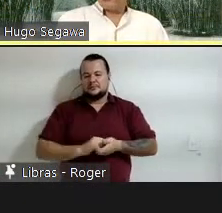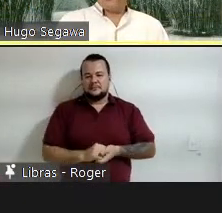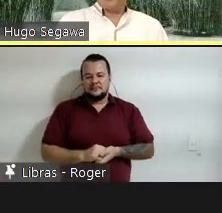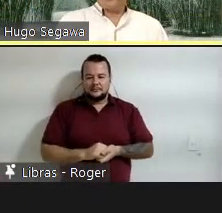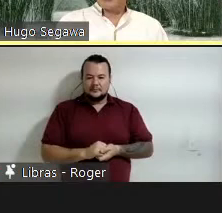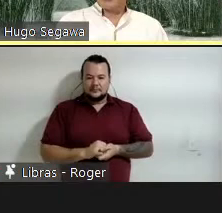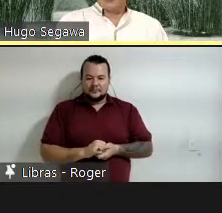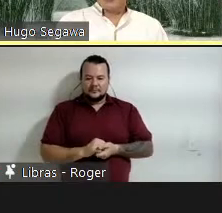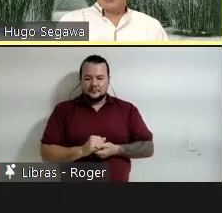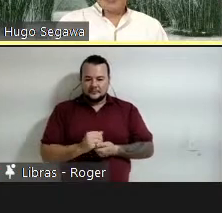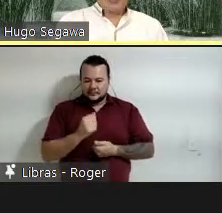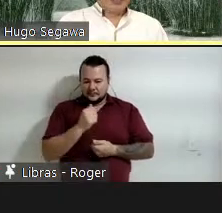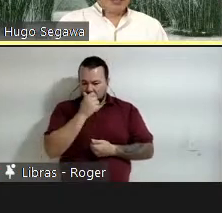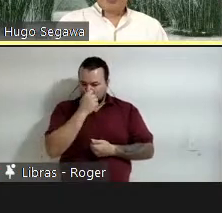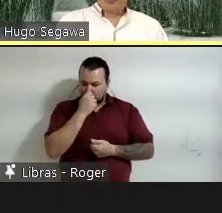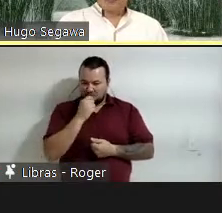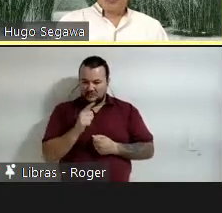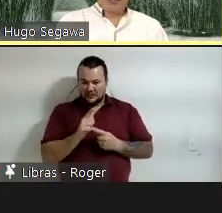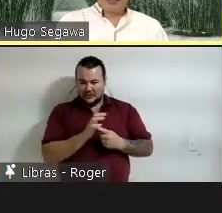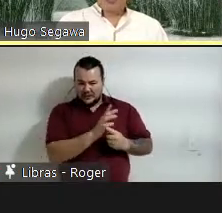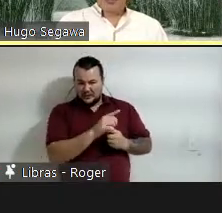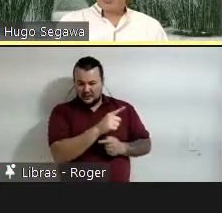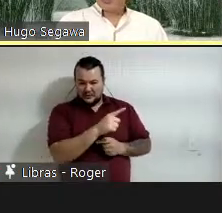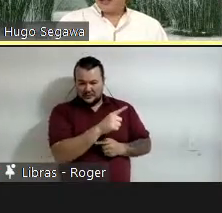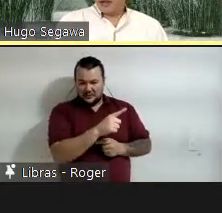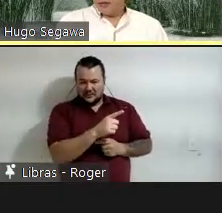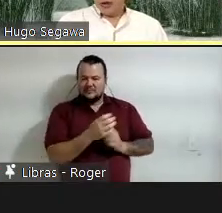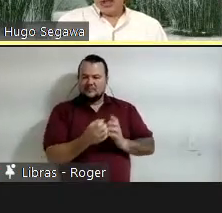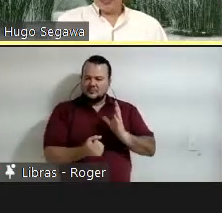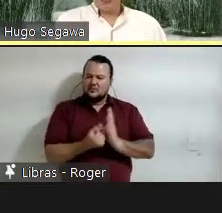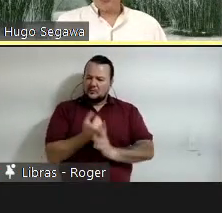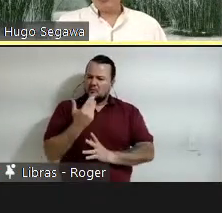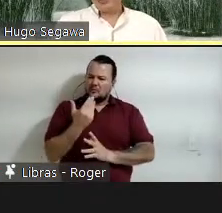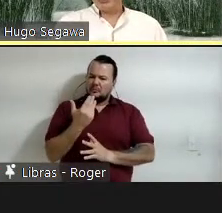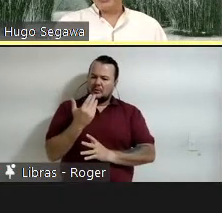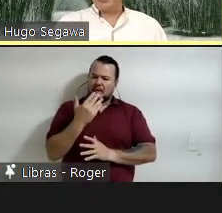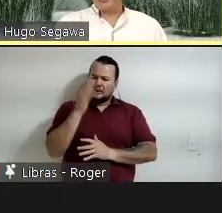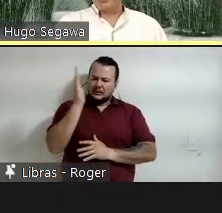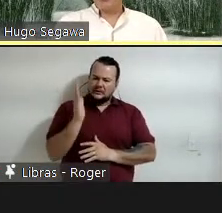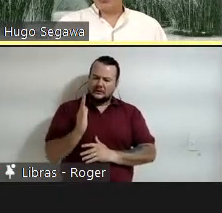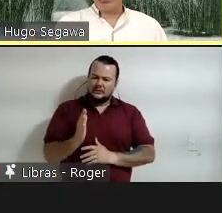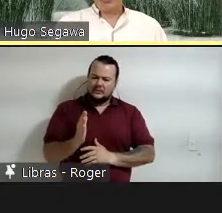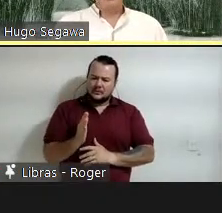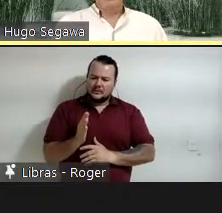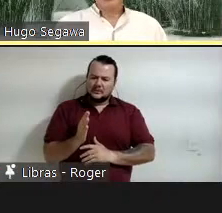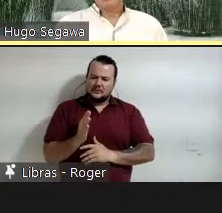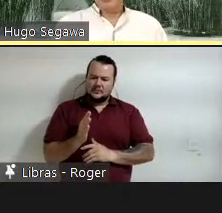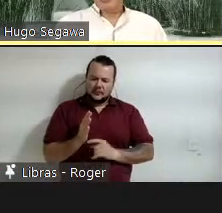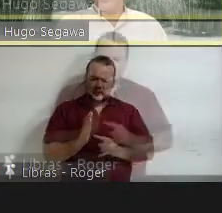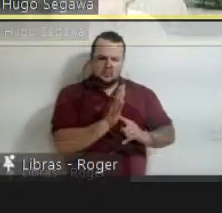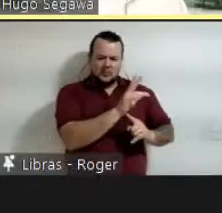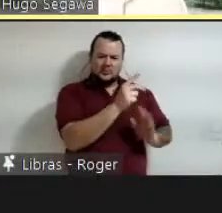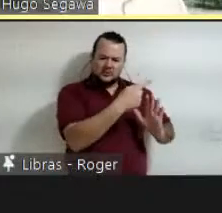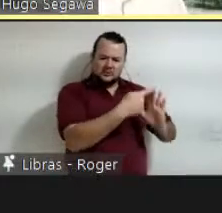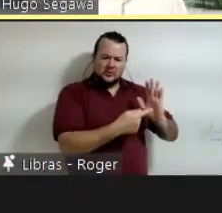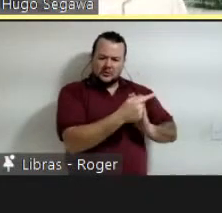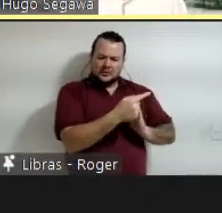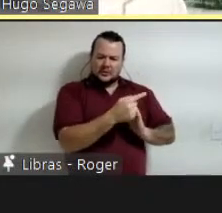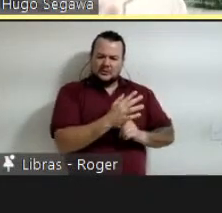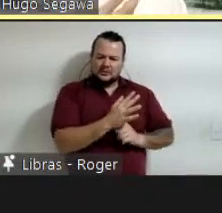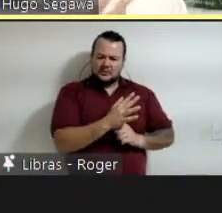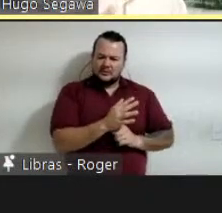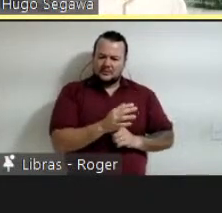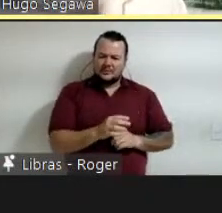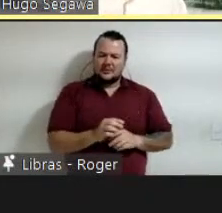Isso foi uma invenção brasileira. Como vocês estão vendo nessa obra, esse projeto do RID, né, que não rolou, né? Mas essa coisa de